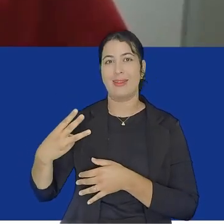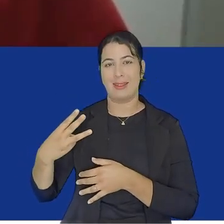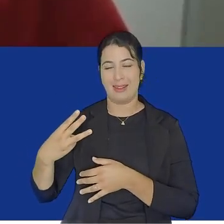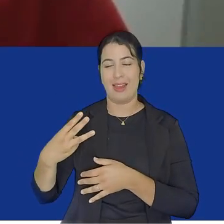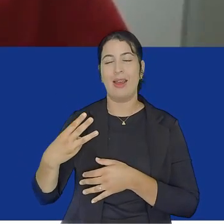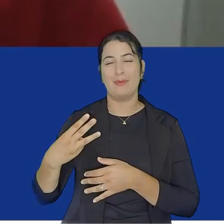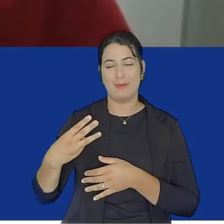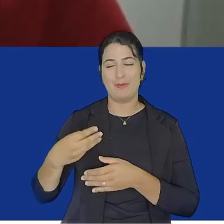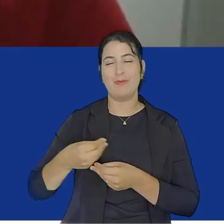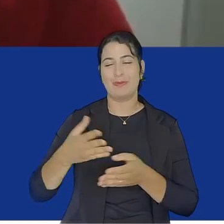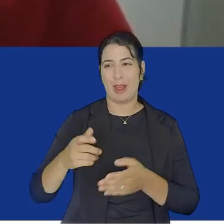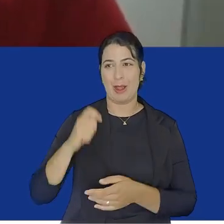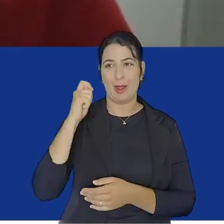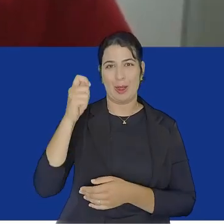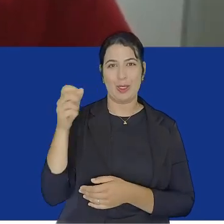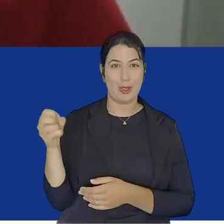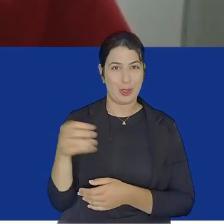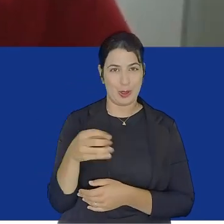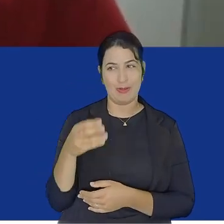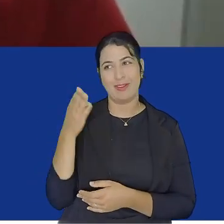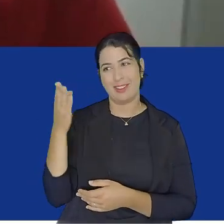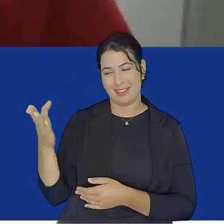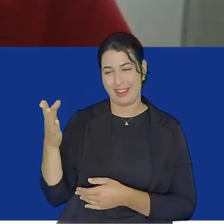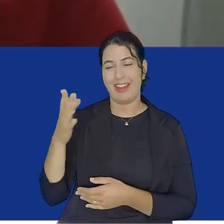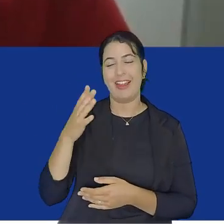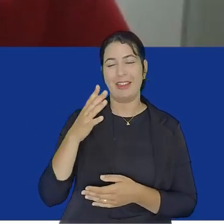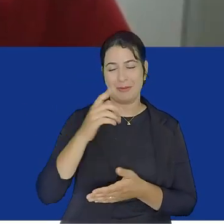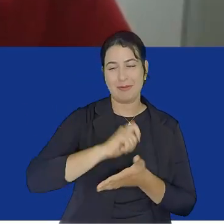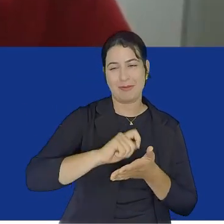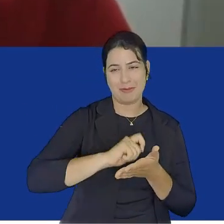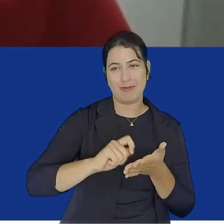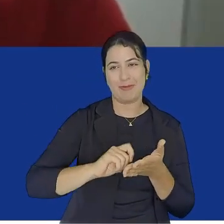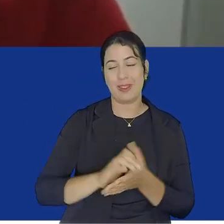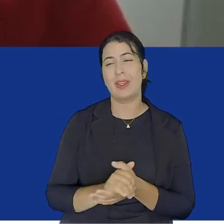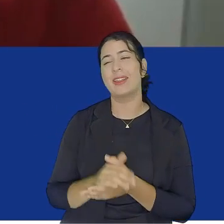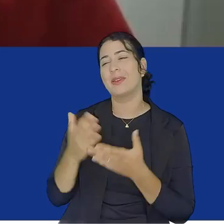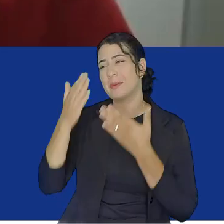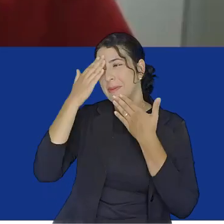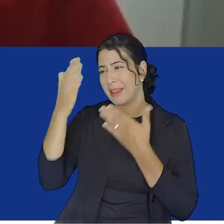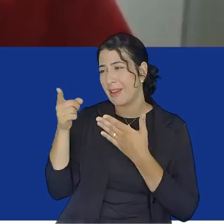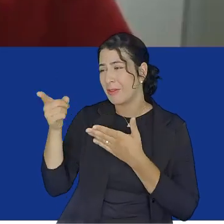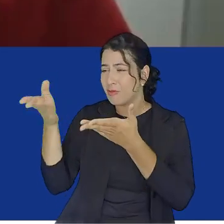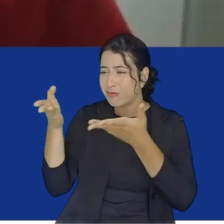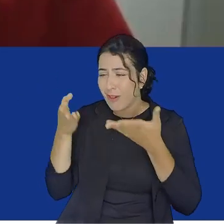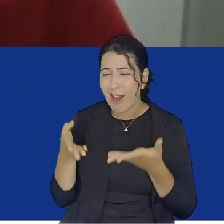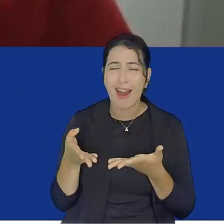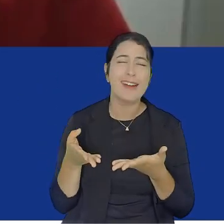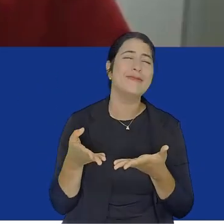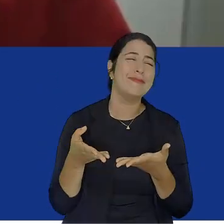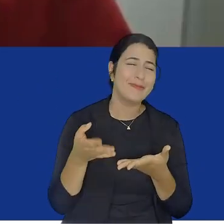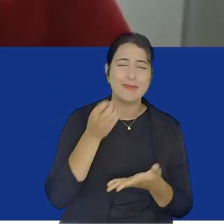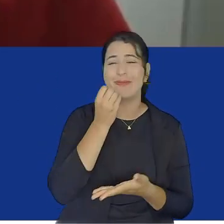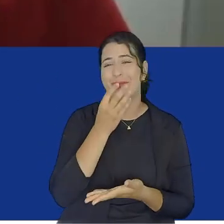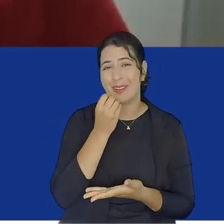Então, obrigada, Carla, por ter atendido a esse convite. Então, vou passar a palavra para você, e